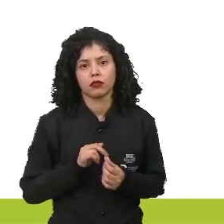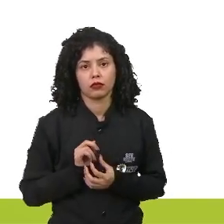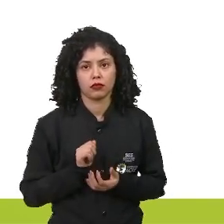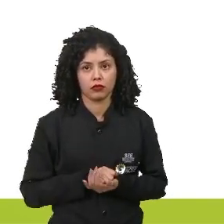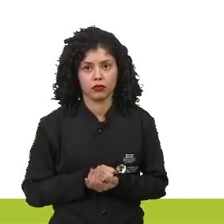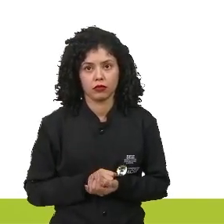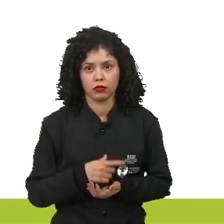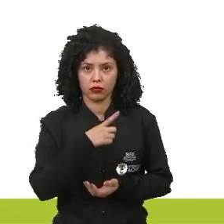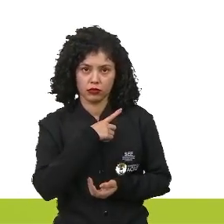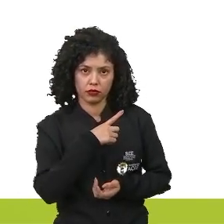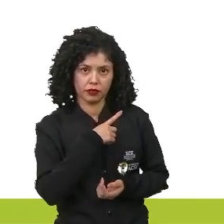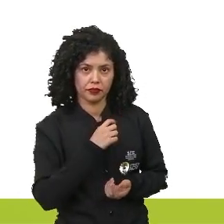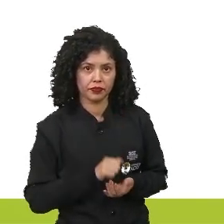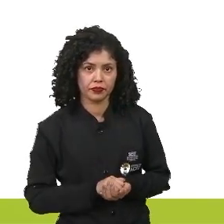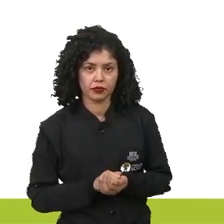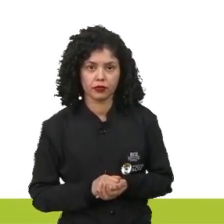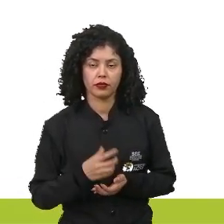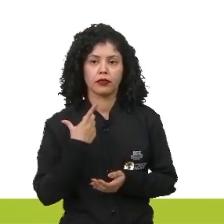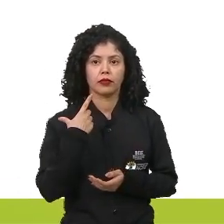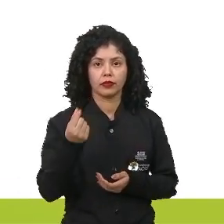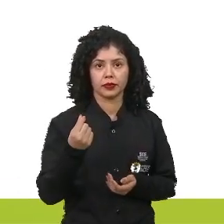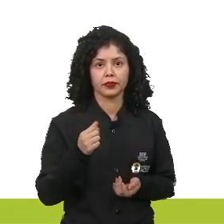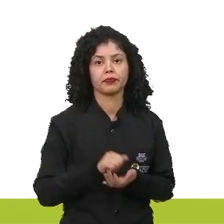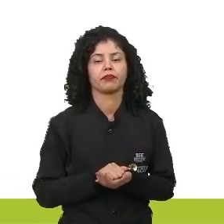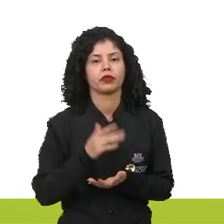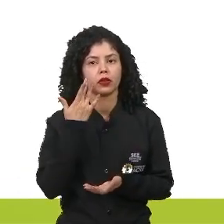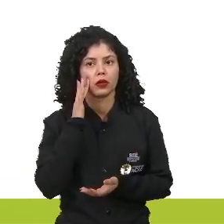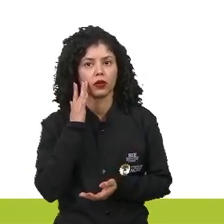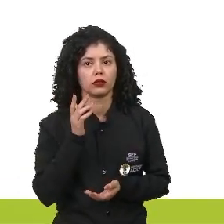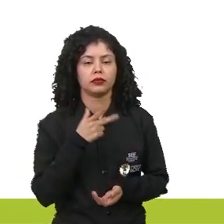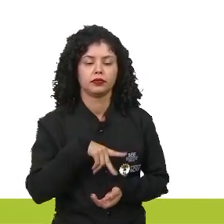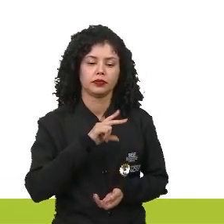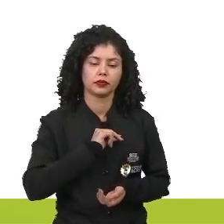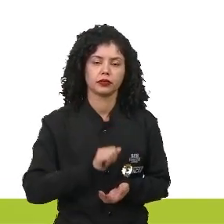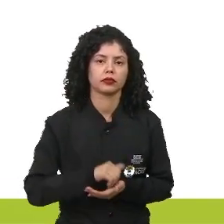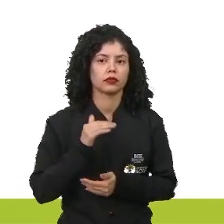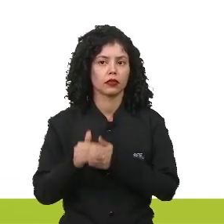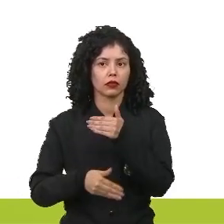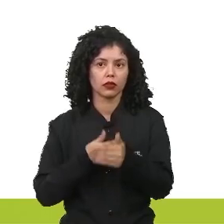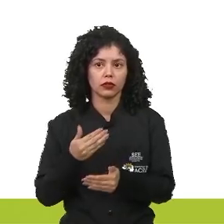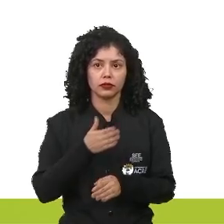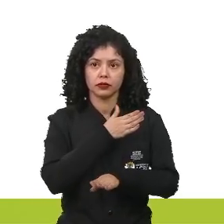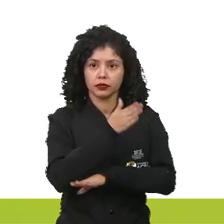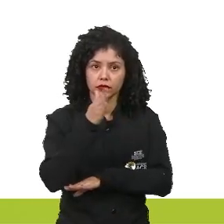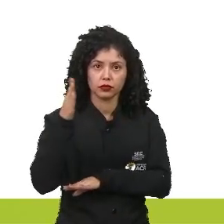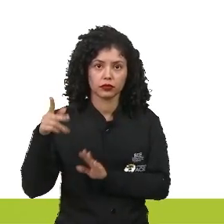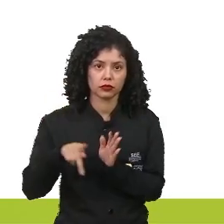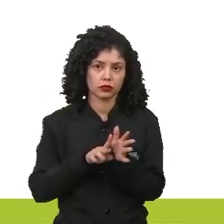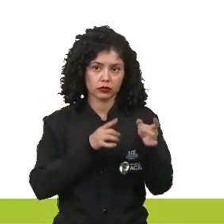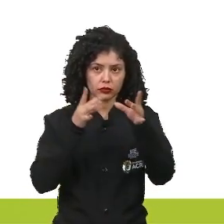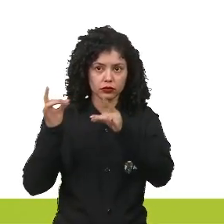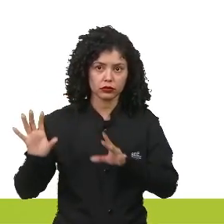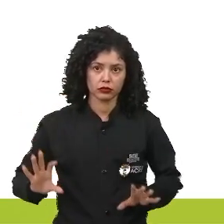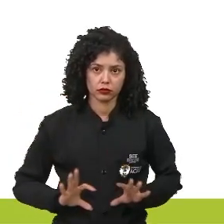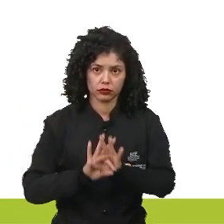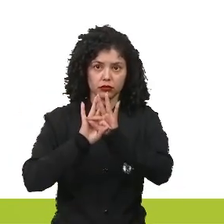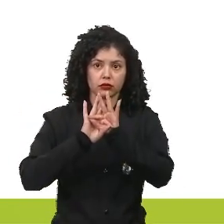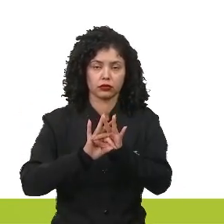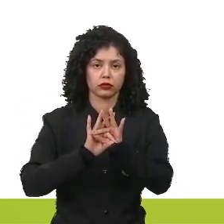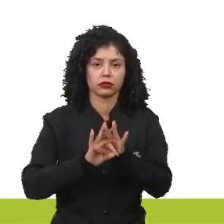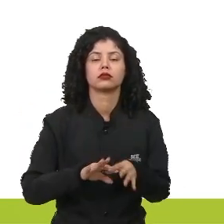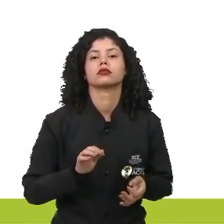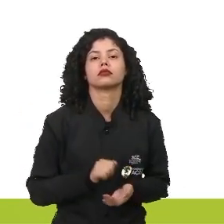facilidade que se tinha para escoar o ouro para Portugal. E o desenvolvimento de rotas de comércio que interligavam áreas distantes da